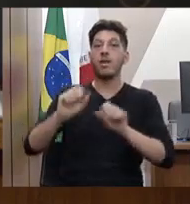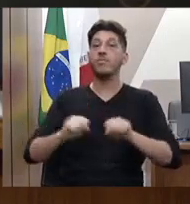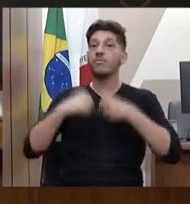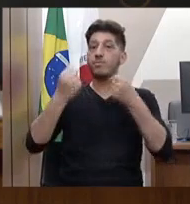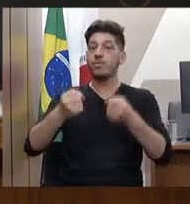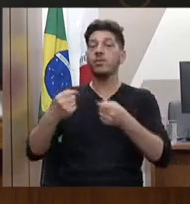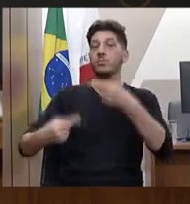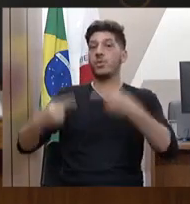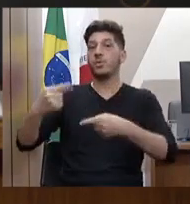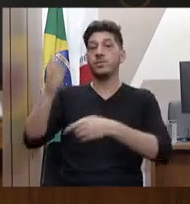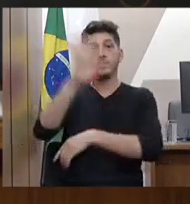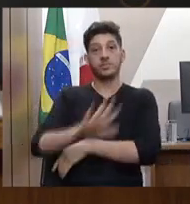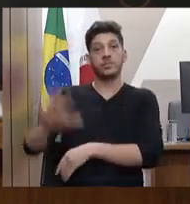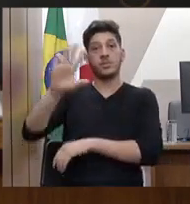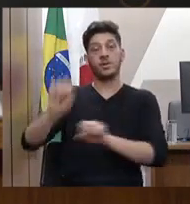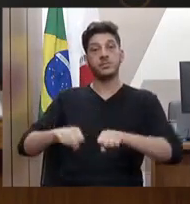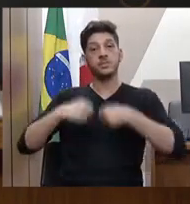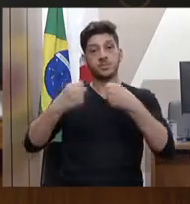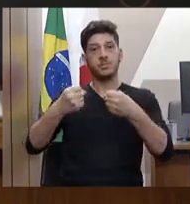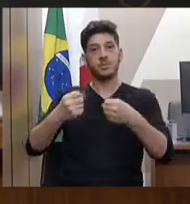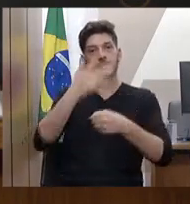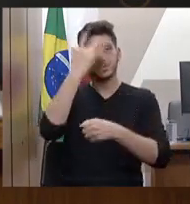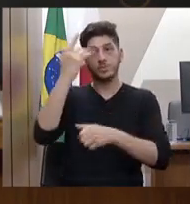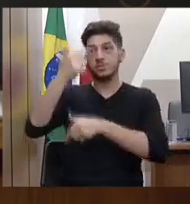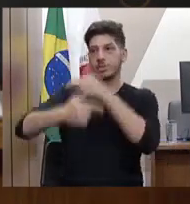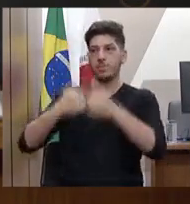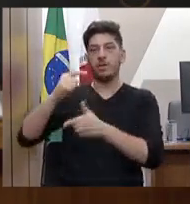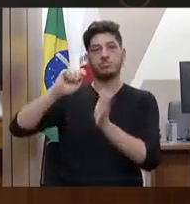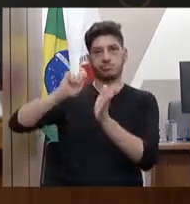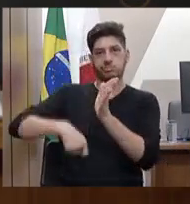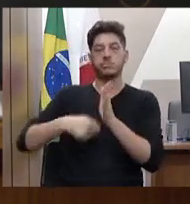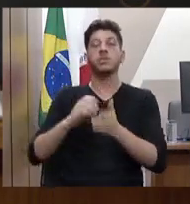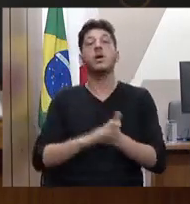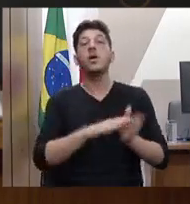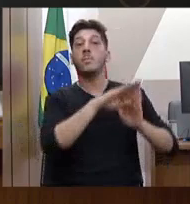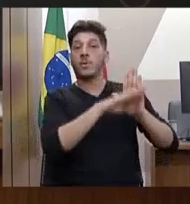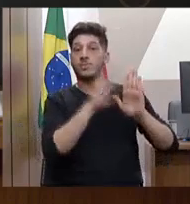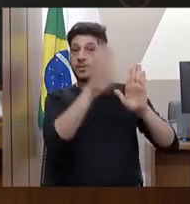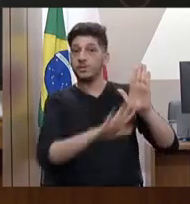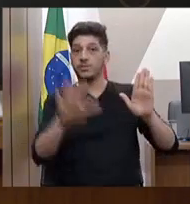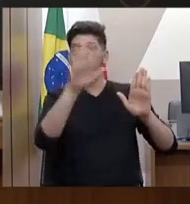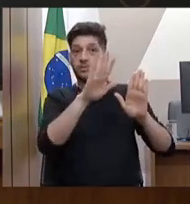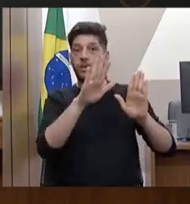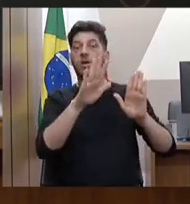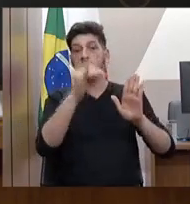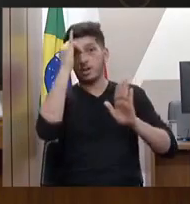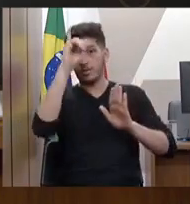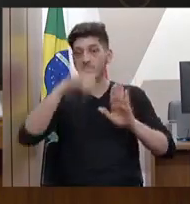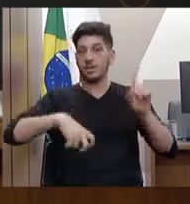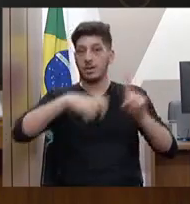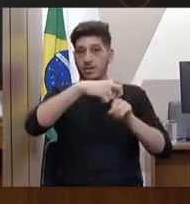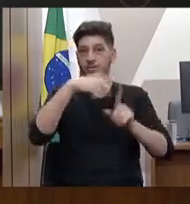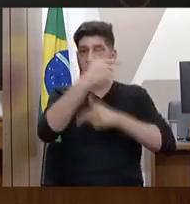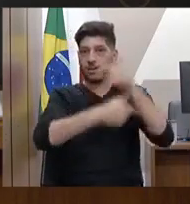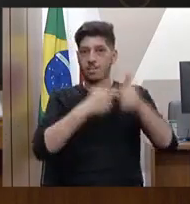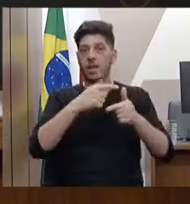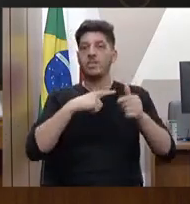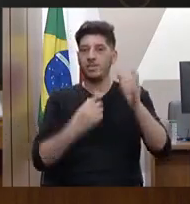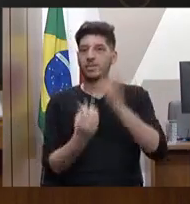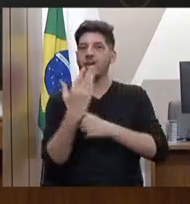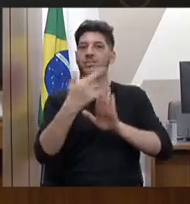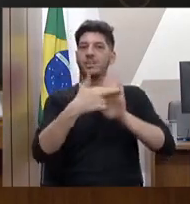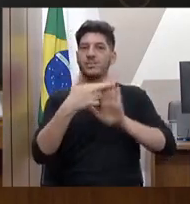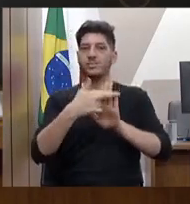nacional de segurança do Trabalhador o programa nacional de prevenção e acidente de trabalho foi instituído pela resolução de